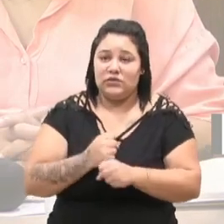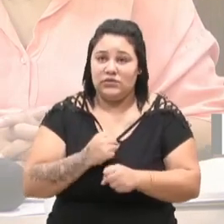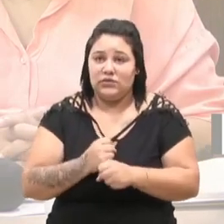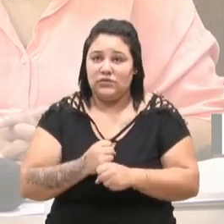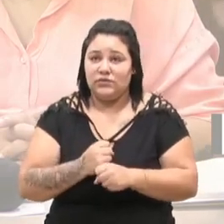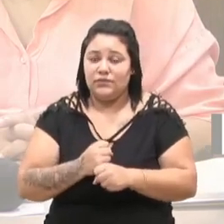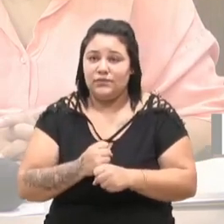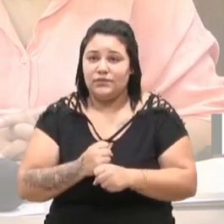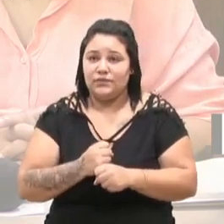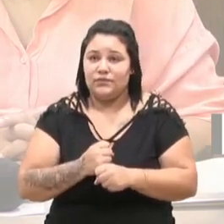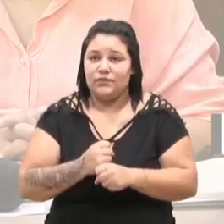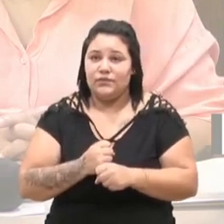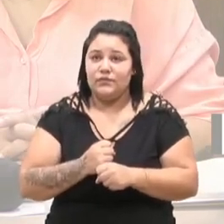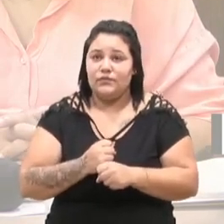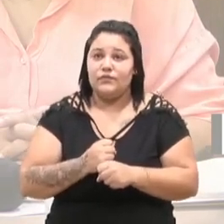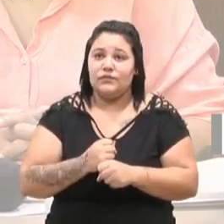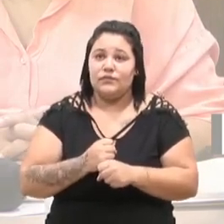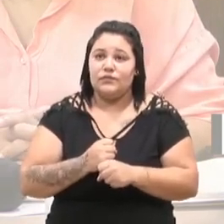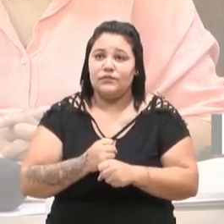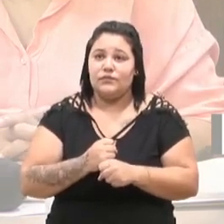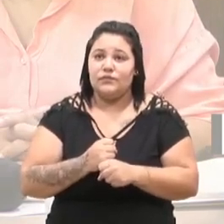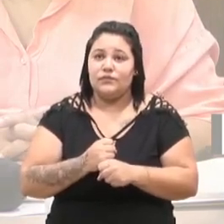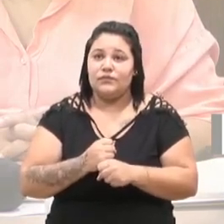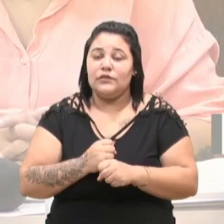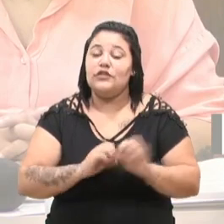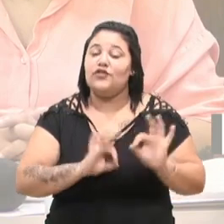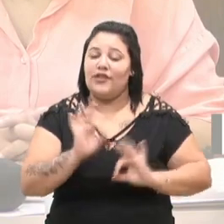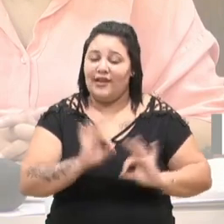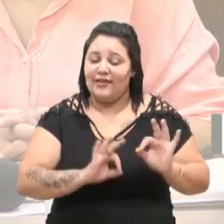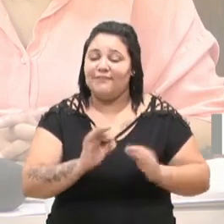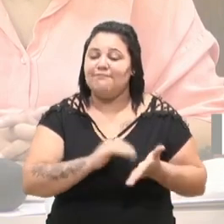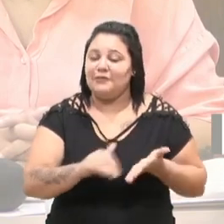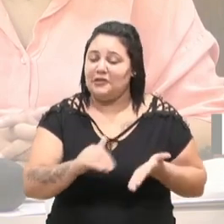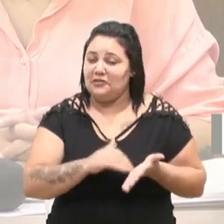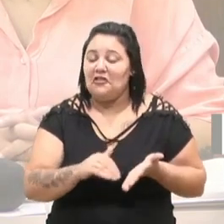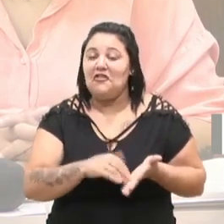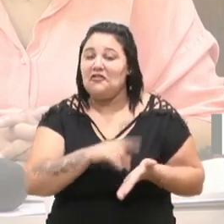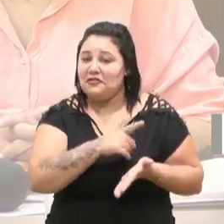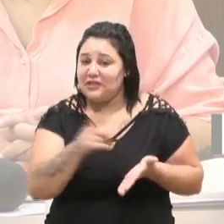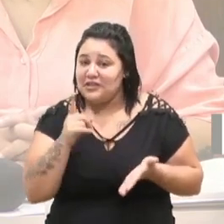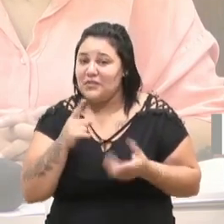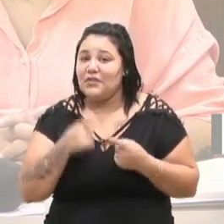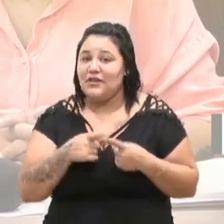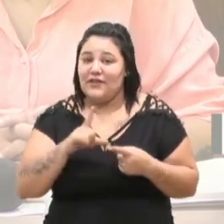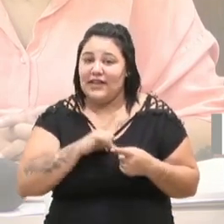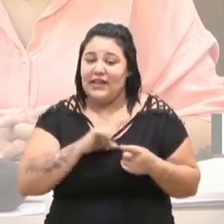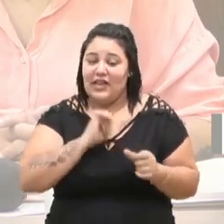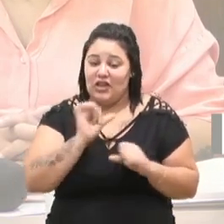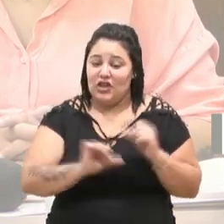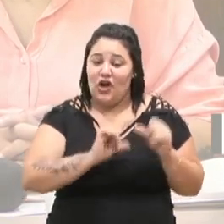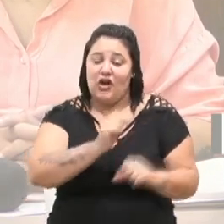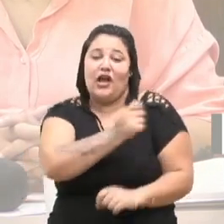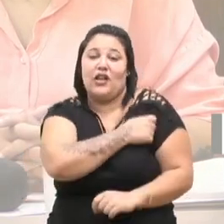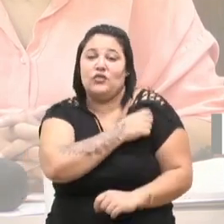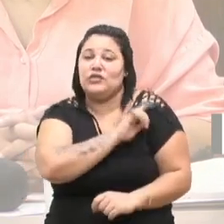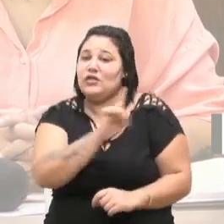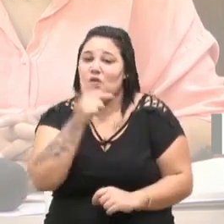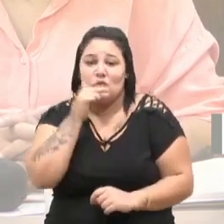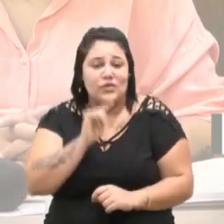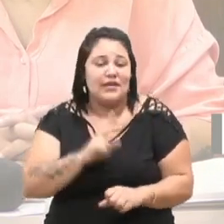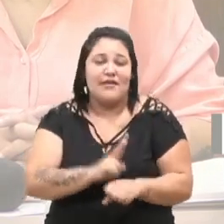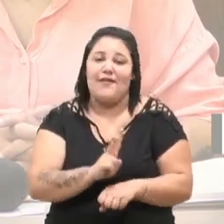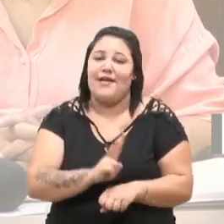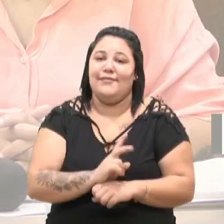ensino fundamental. Preparem os seus gabinetes, porque vai ser a questão das transferências de alunos que não conseguiram